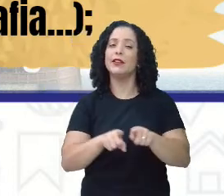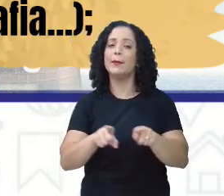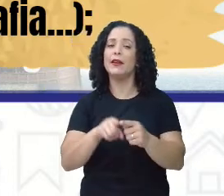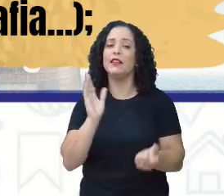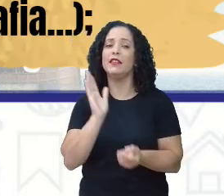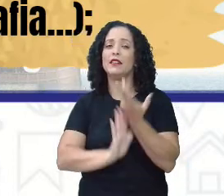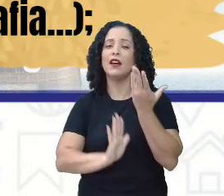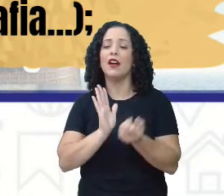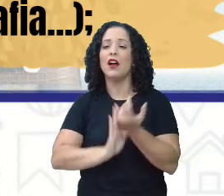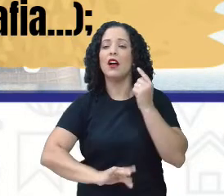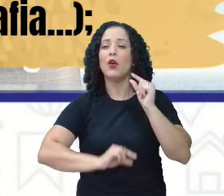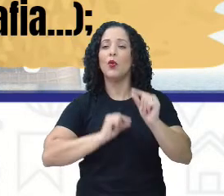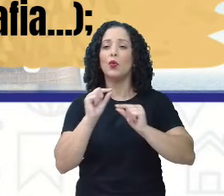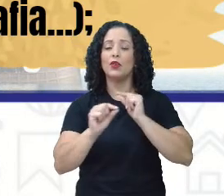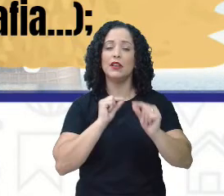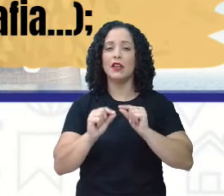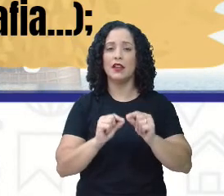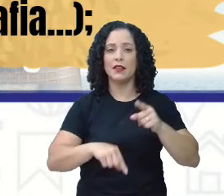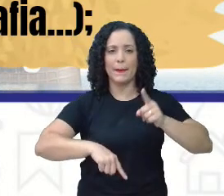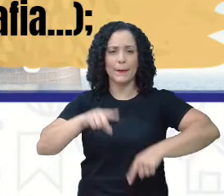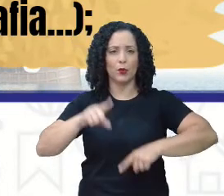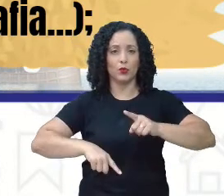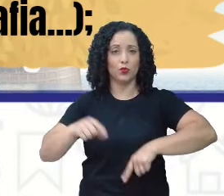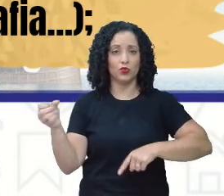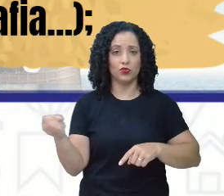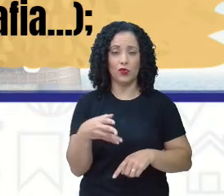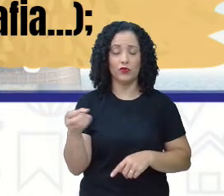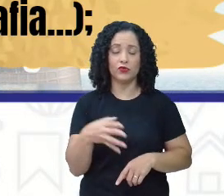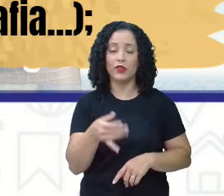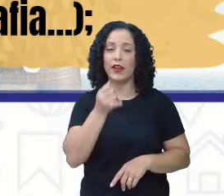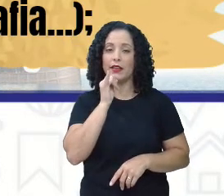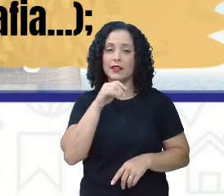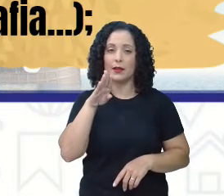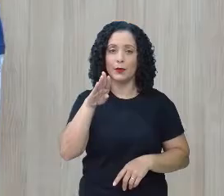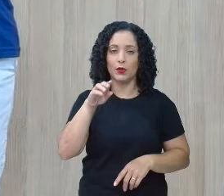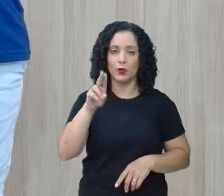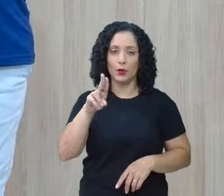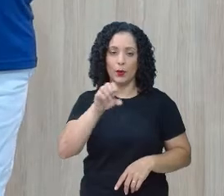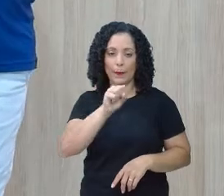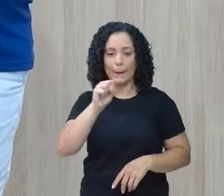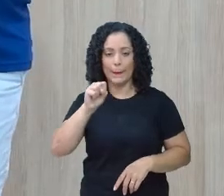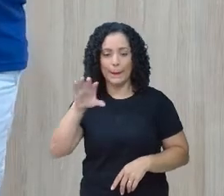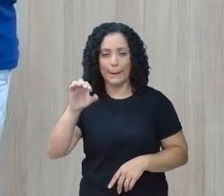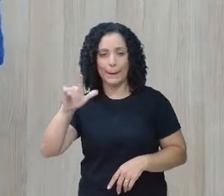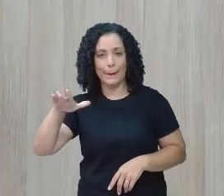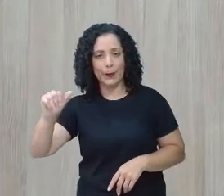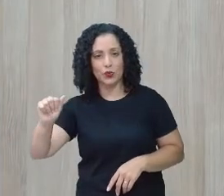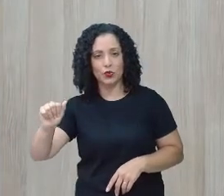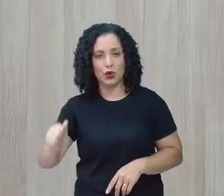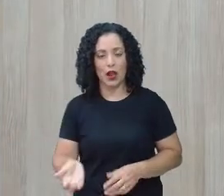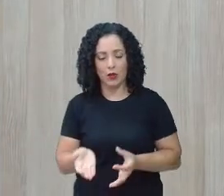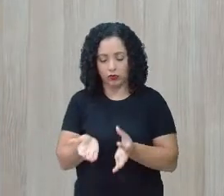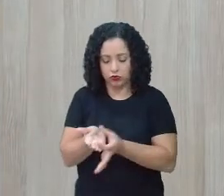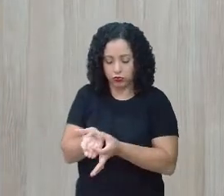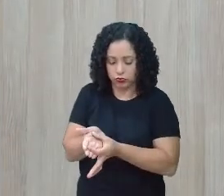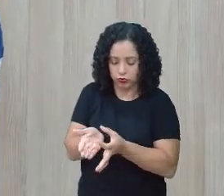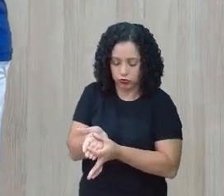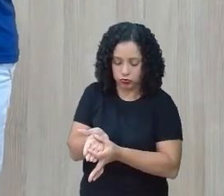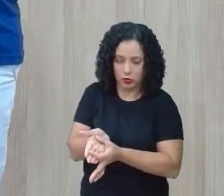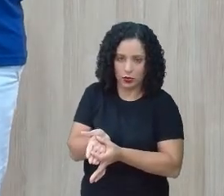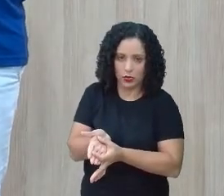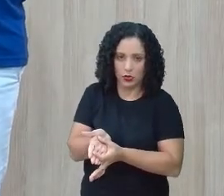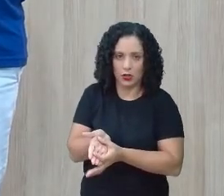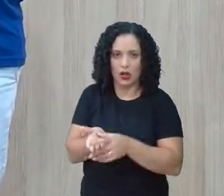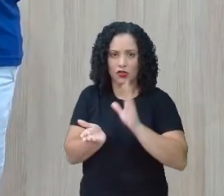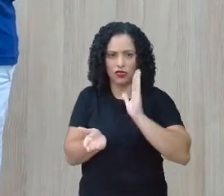novos aparelhos, né, para navegação, como por exemplo a bússola. A bússola, quem já teve a oportunidade, né, de manusear uma bússola,